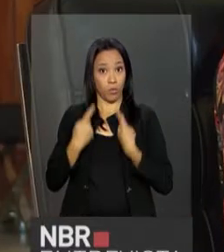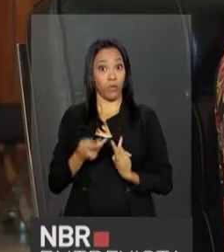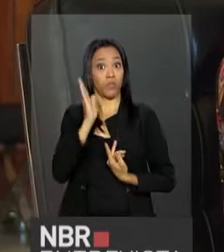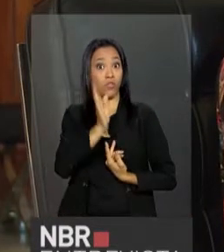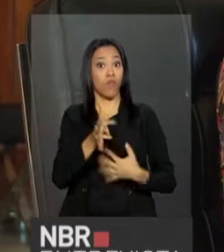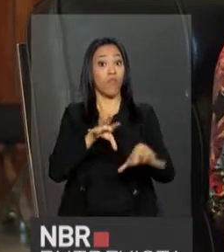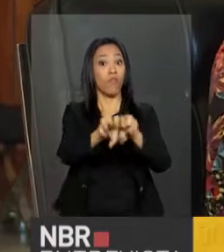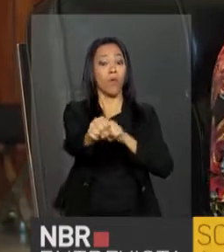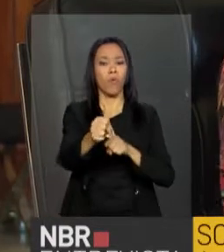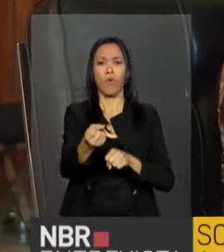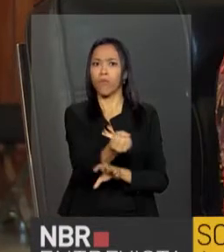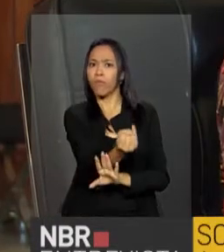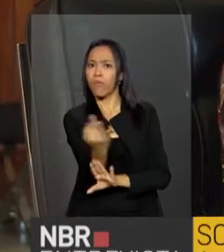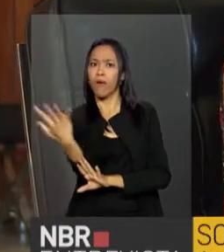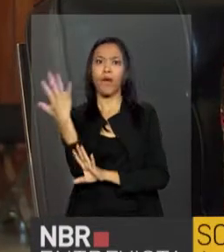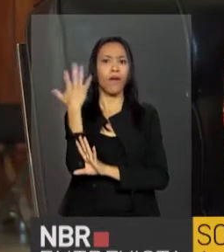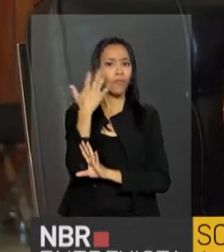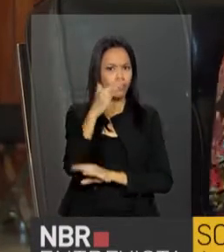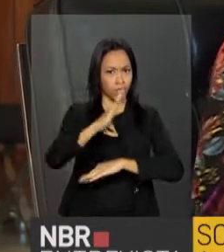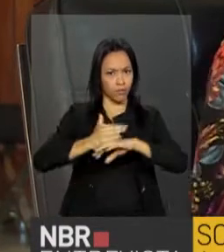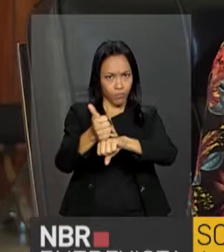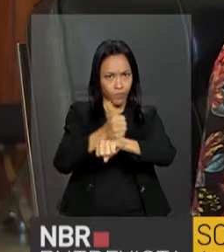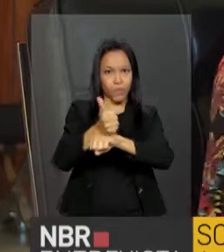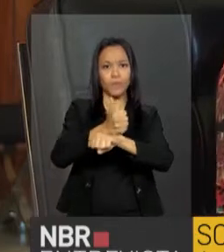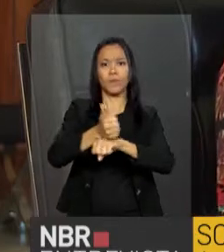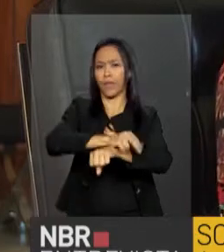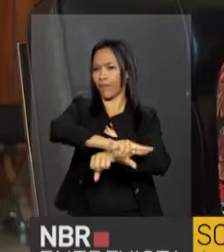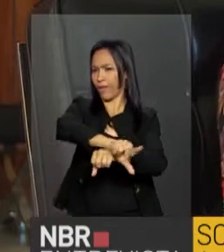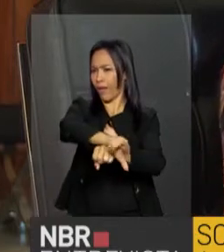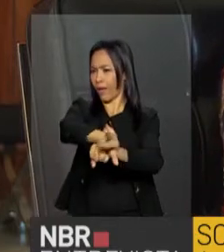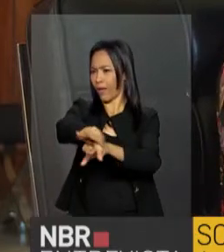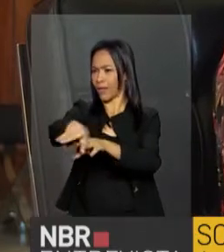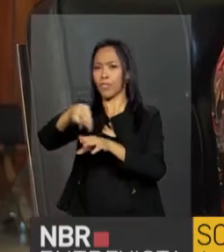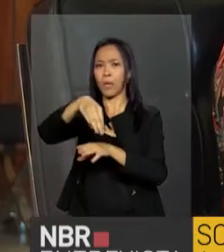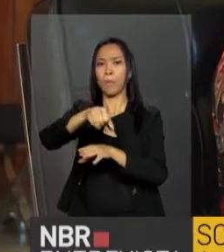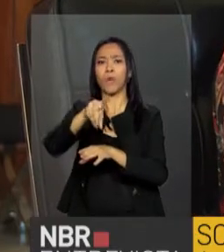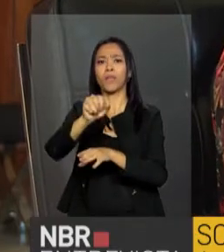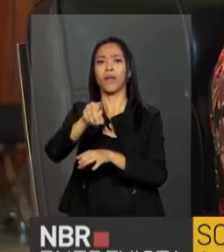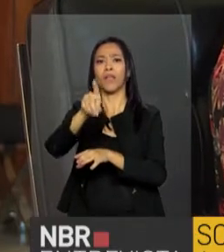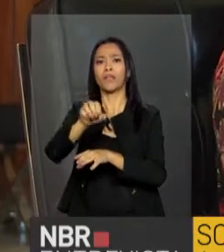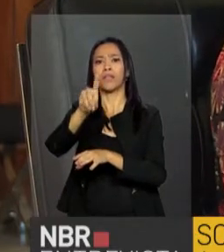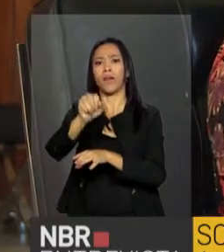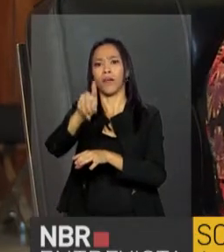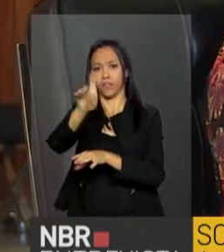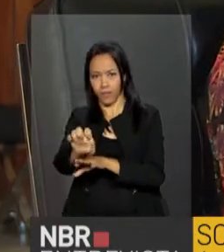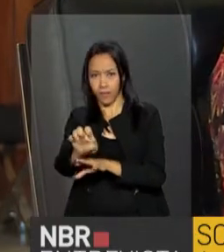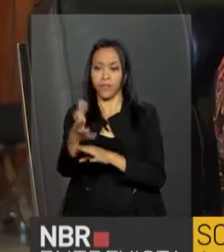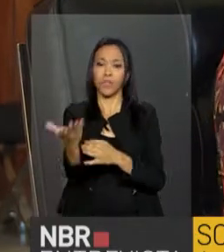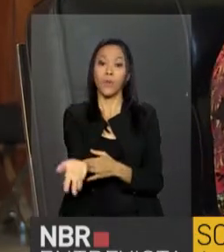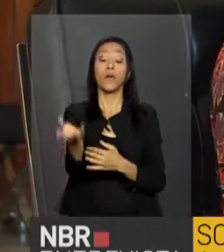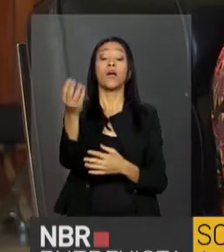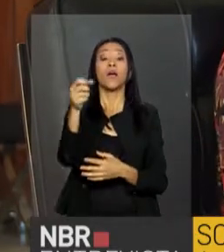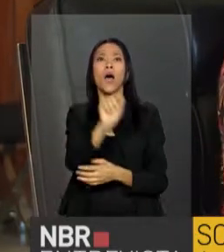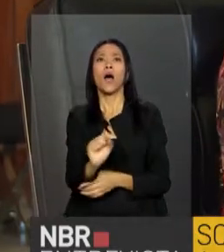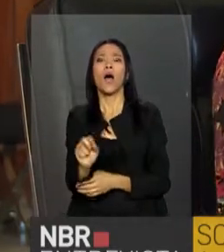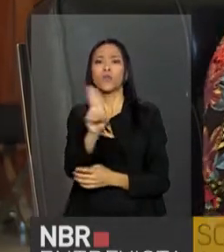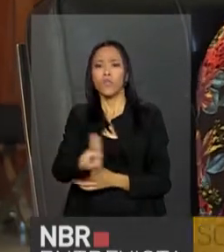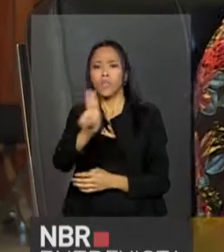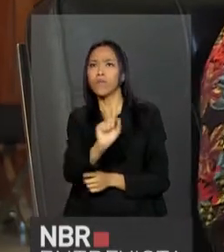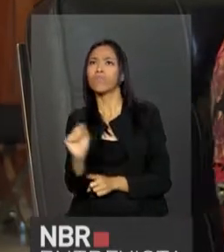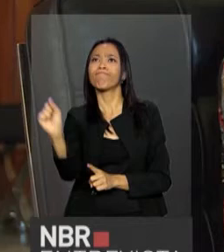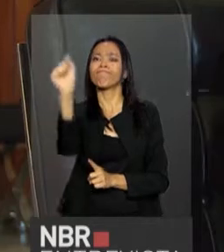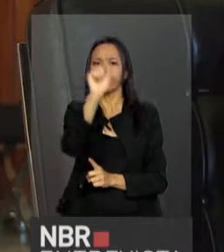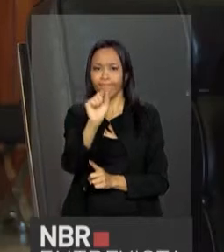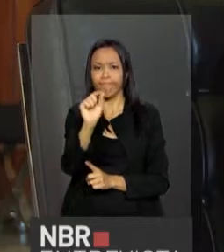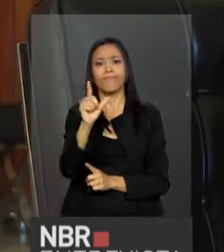vários audiodescritores nas mais diversas modalidades. As universidades também têm tentado,